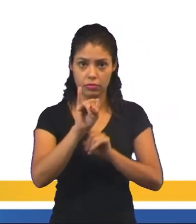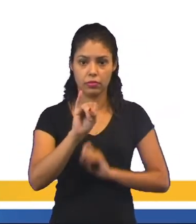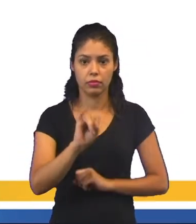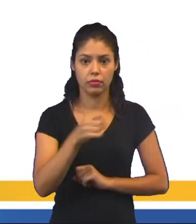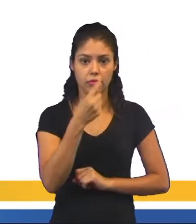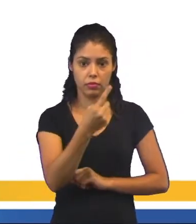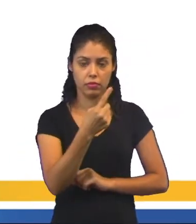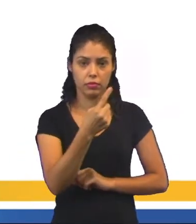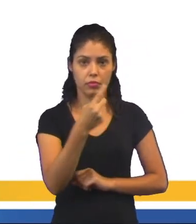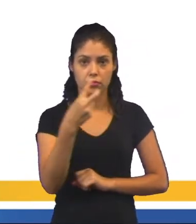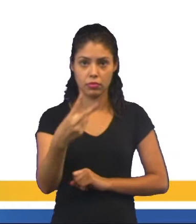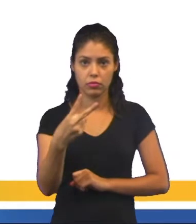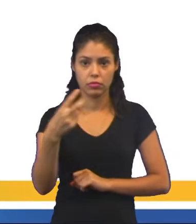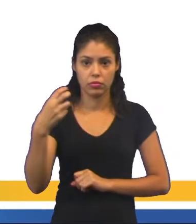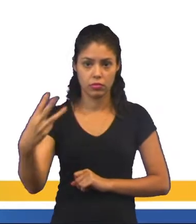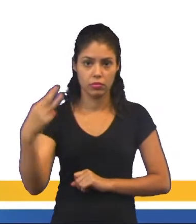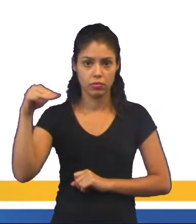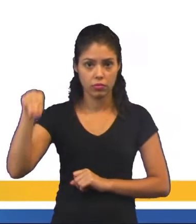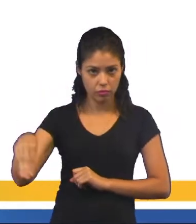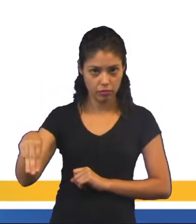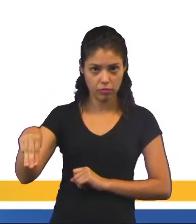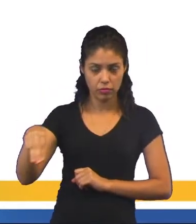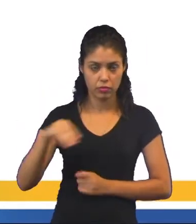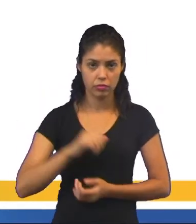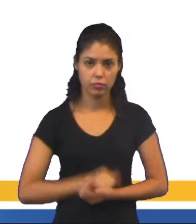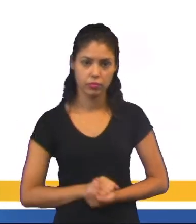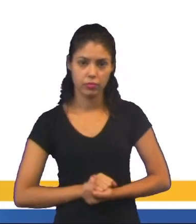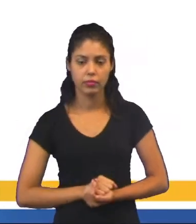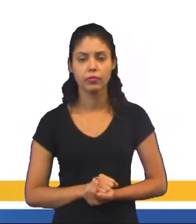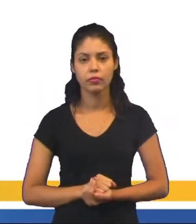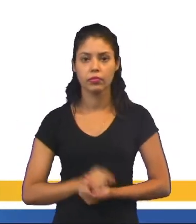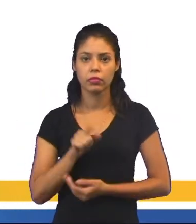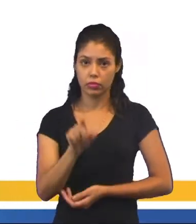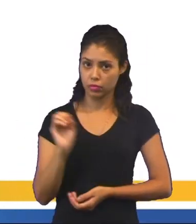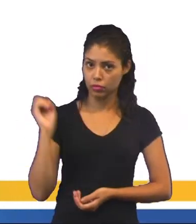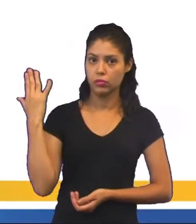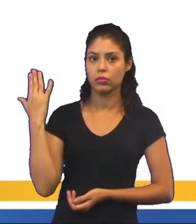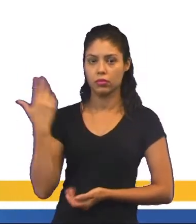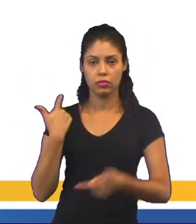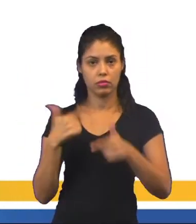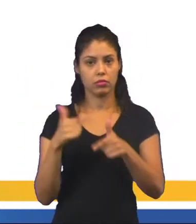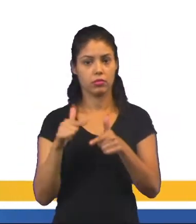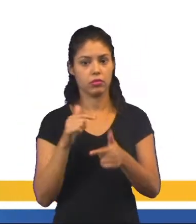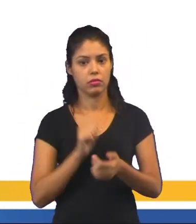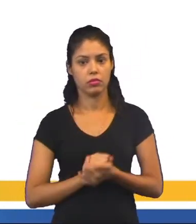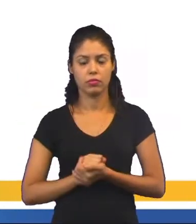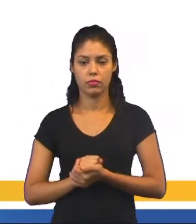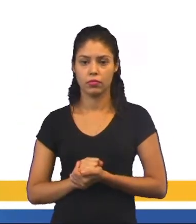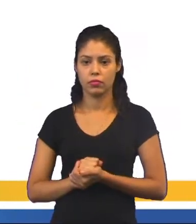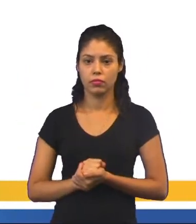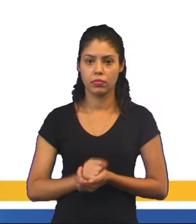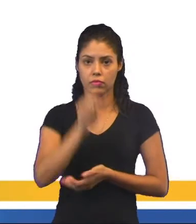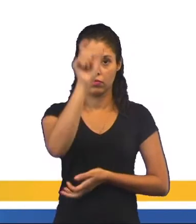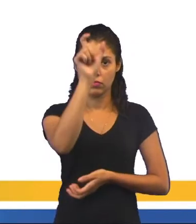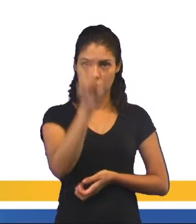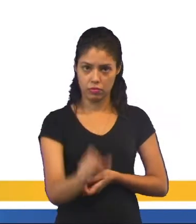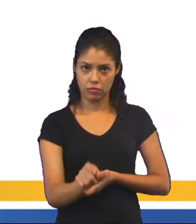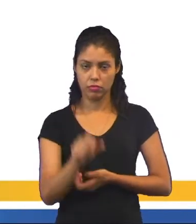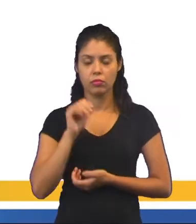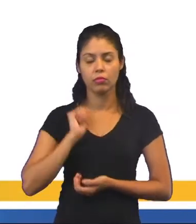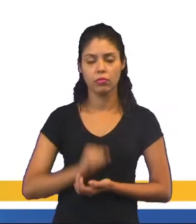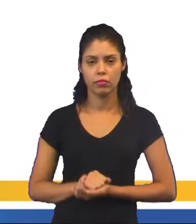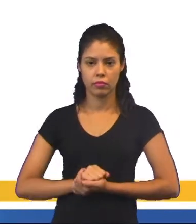é igual a 1, 2, 3, M. Nesse caso aí, nós vamos trabalhar o I com